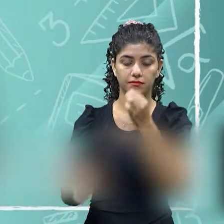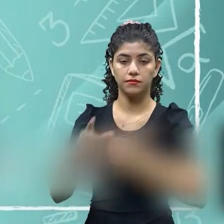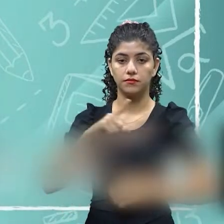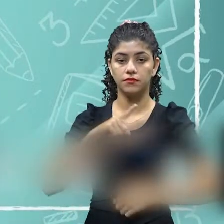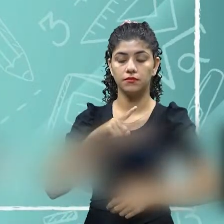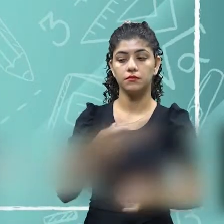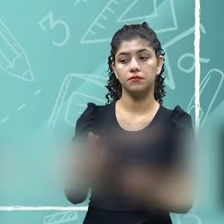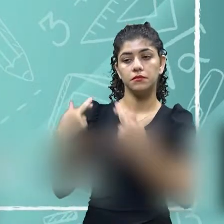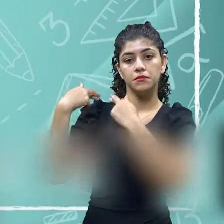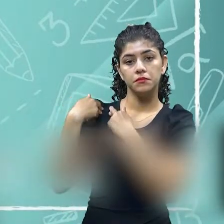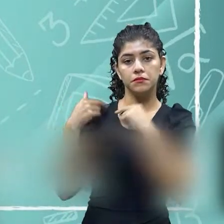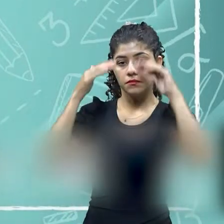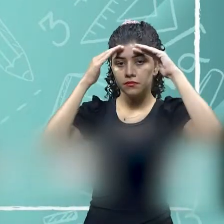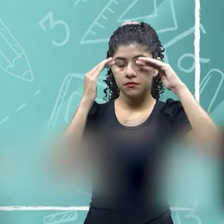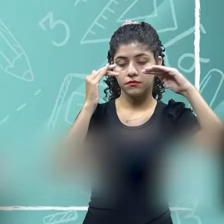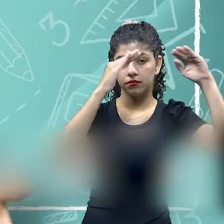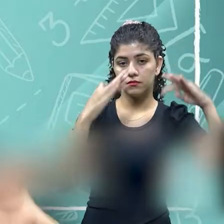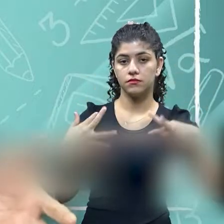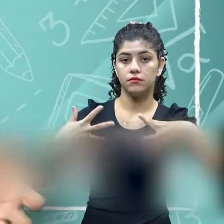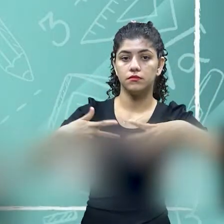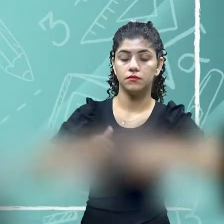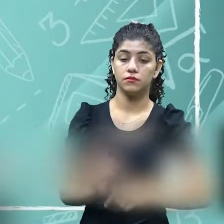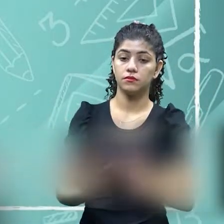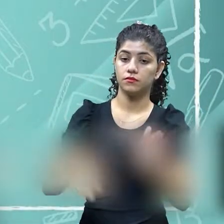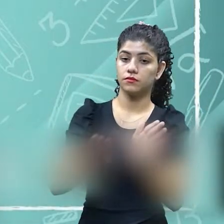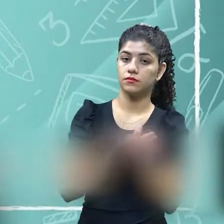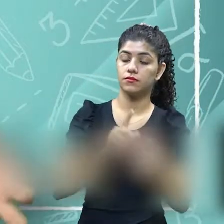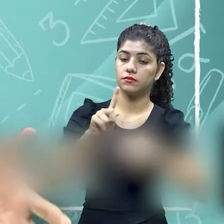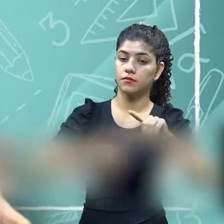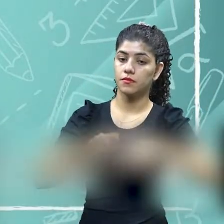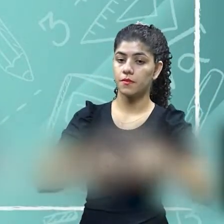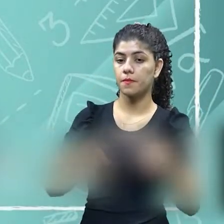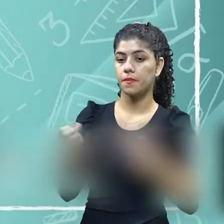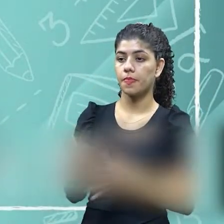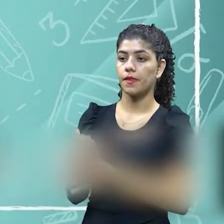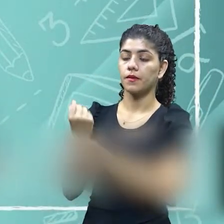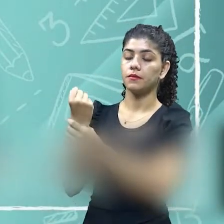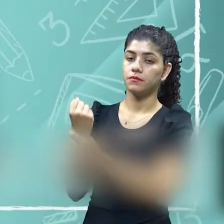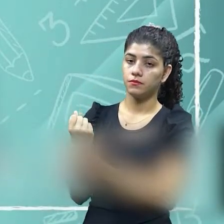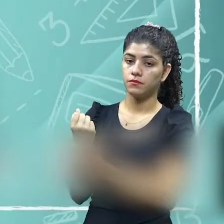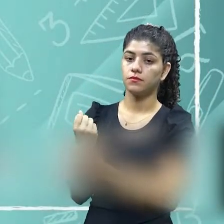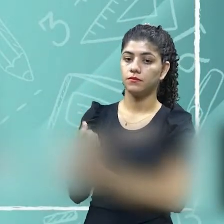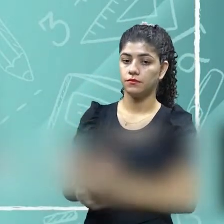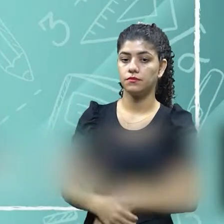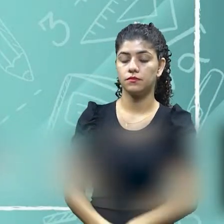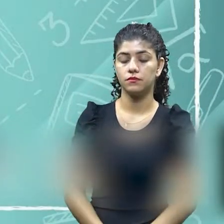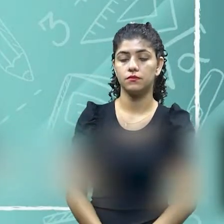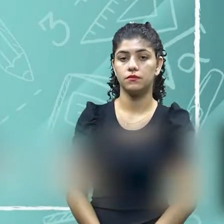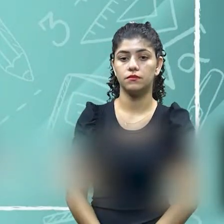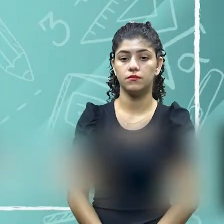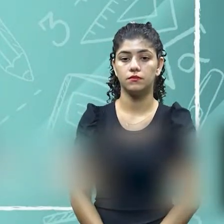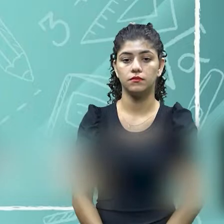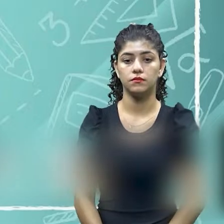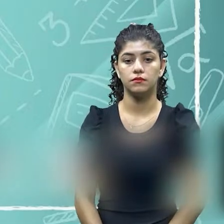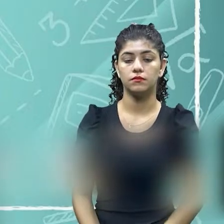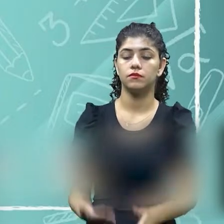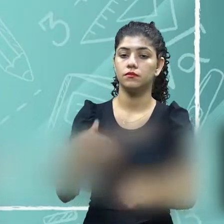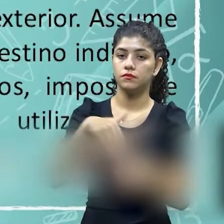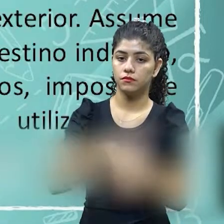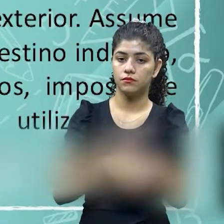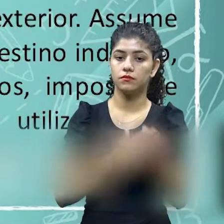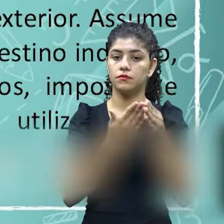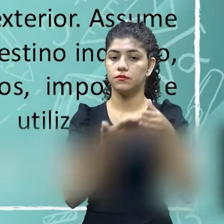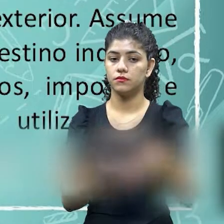as obrigações e deveres até a mercadoria estiver não desembaraçada dentro do navio a ser